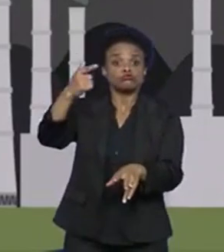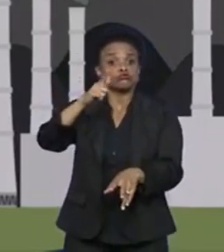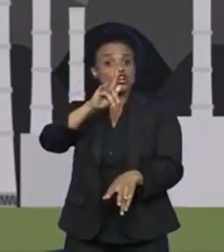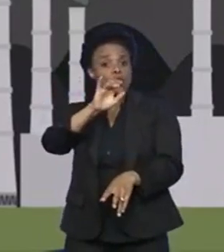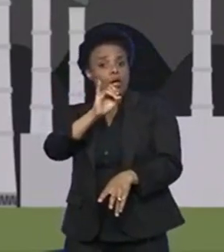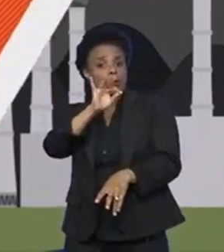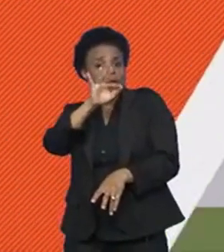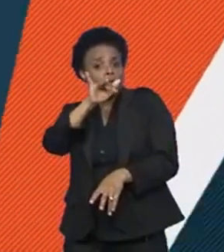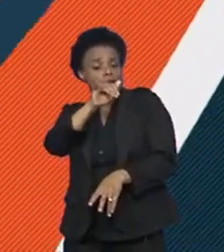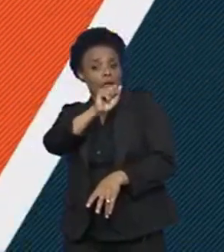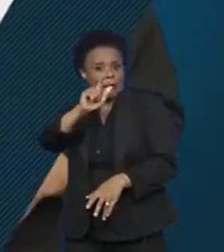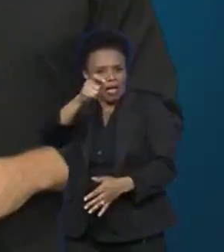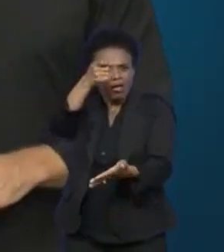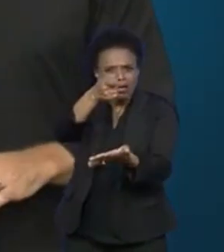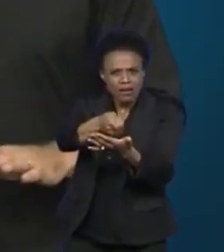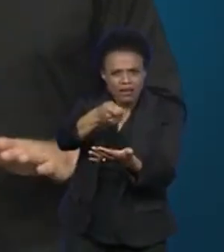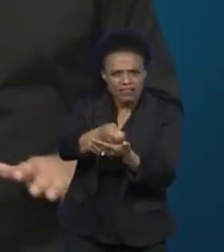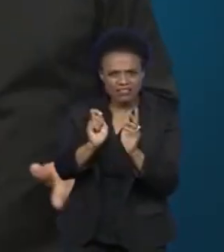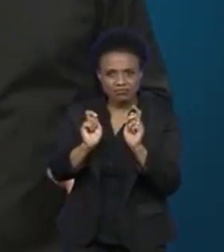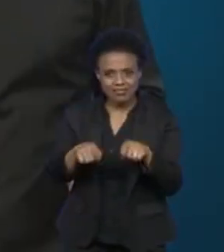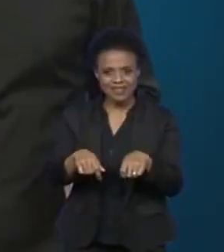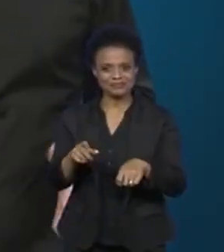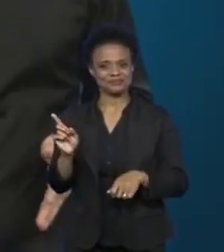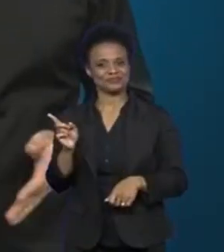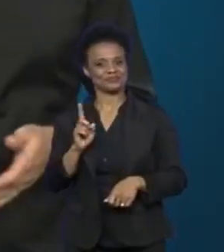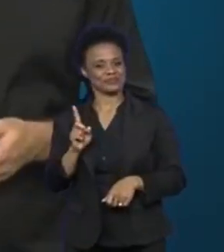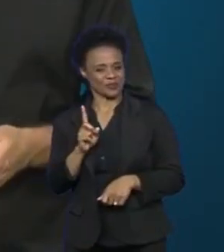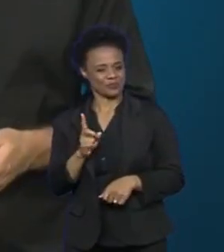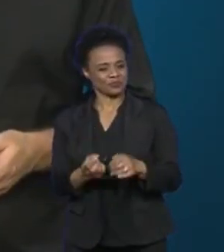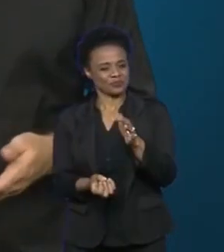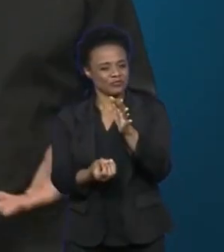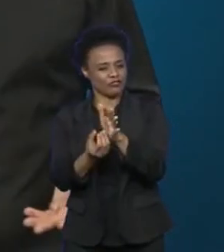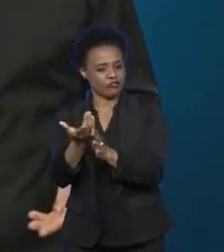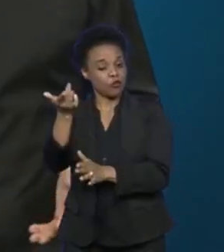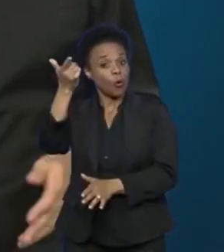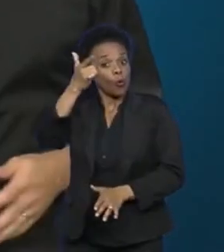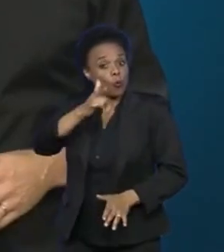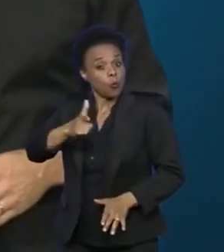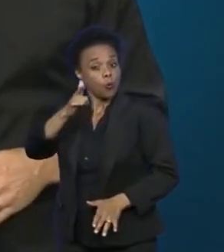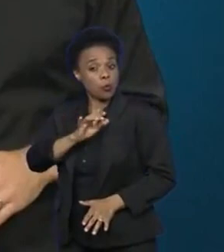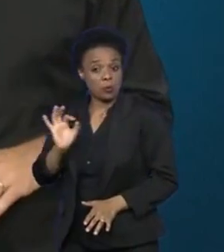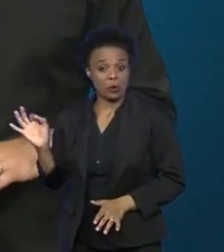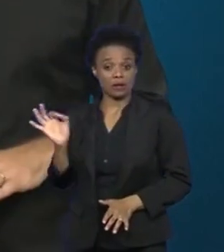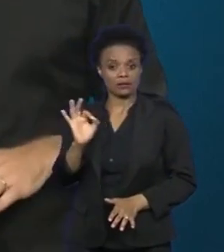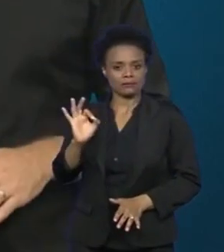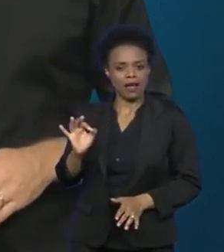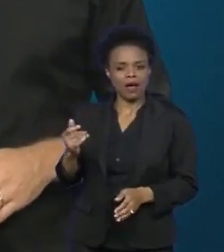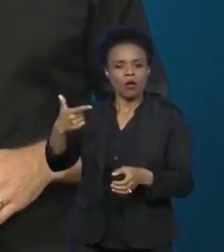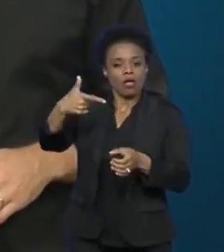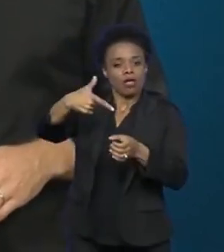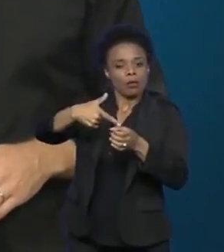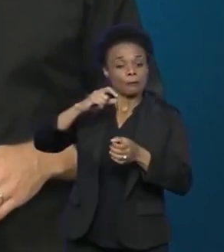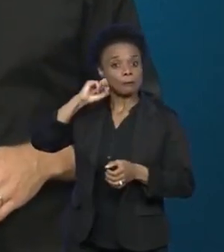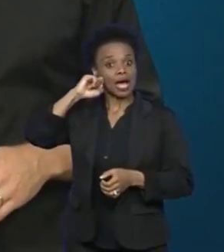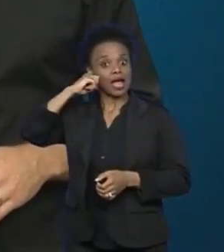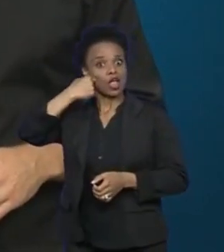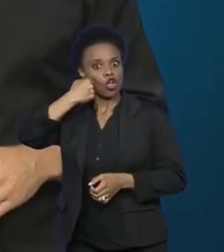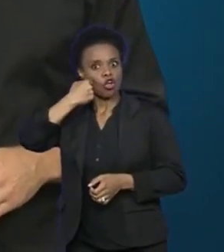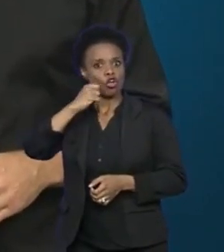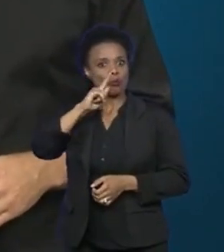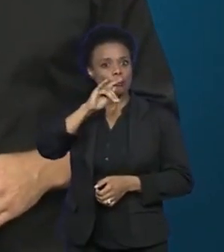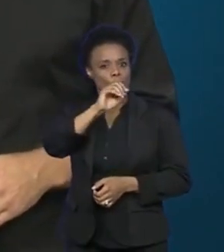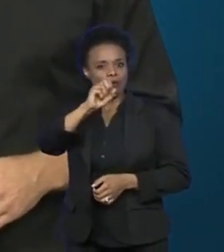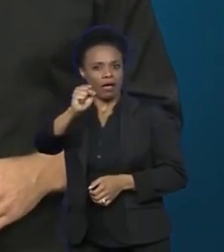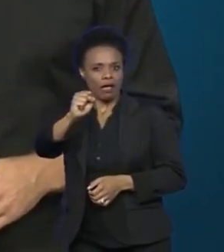atender nossas demandas. Fontes não renováveis como o petróleo, o gás e o carvão, todas de origem rochosa,